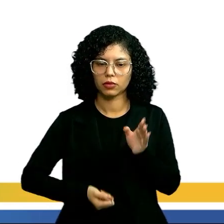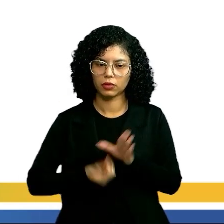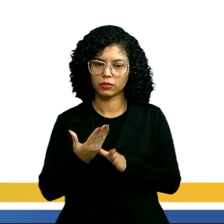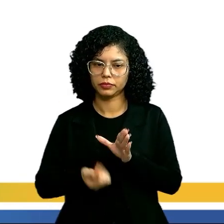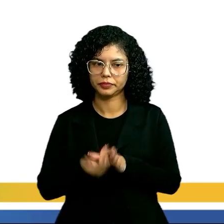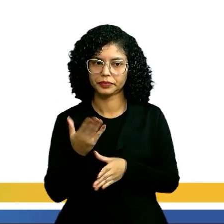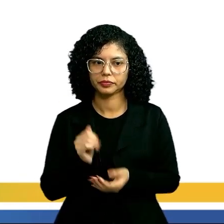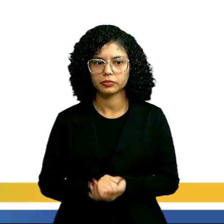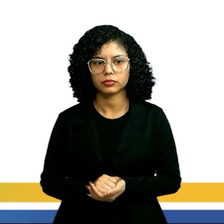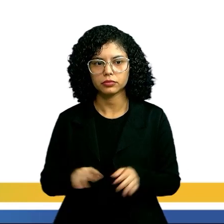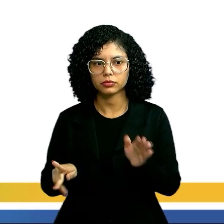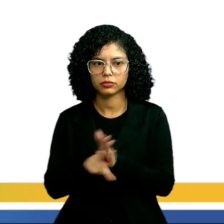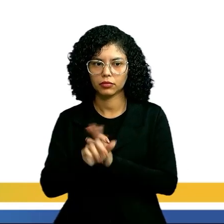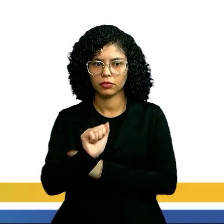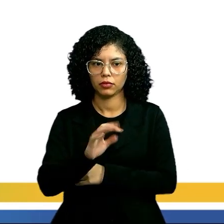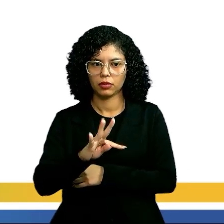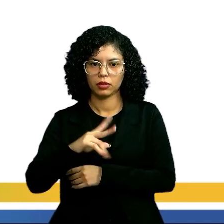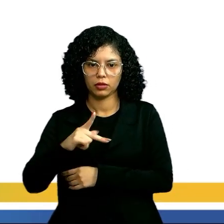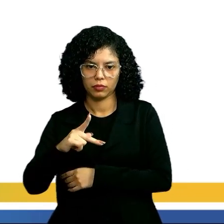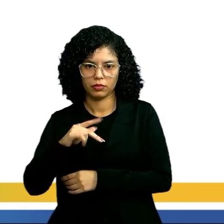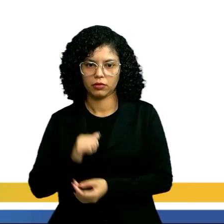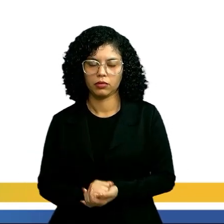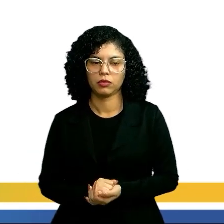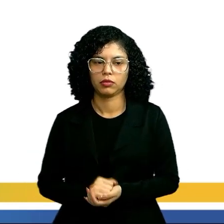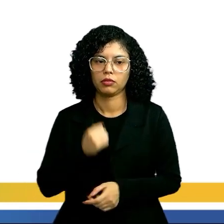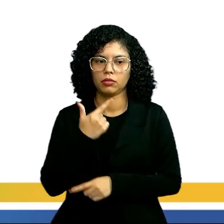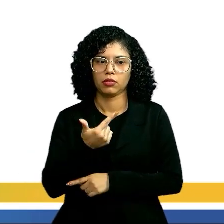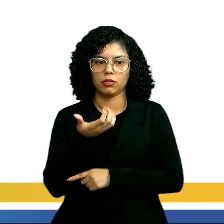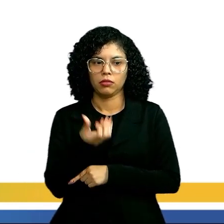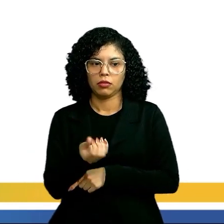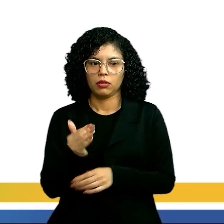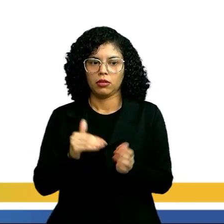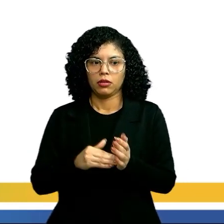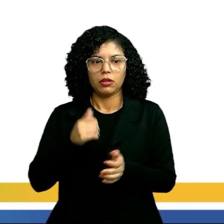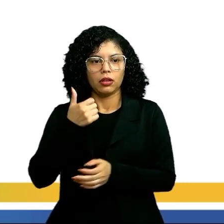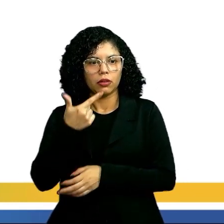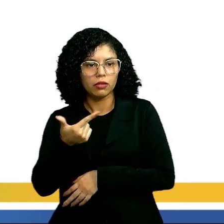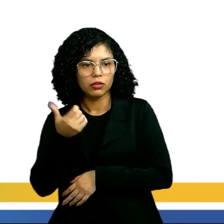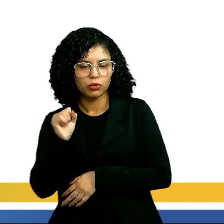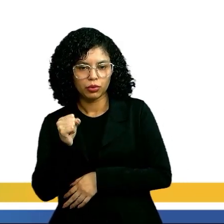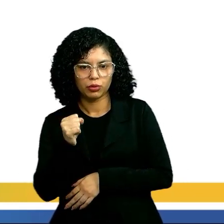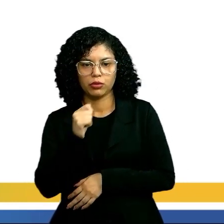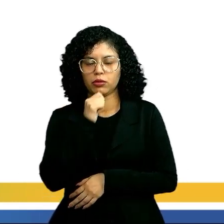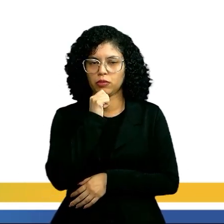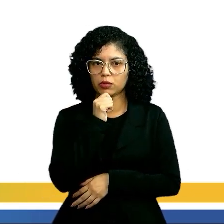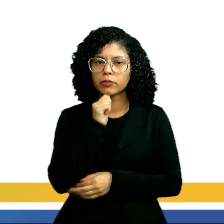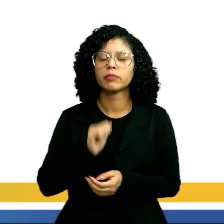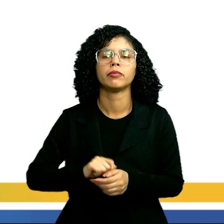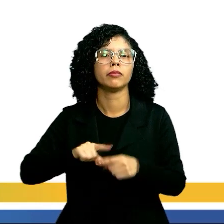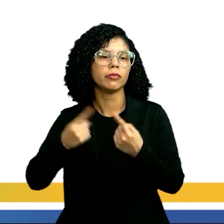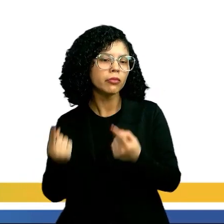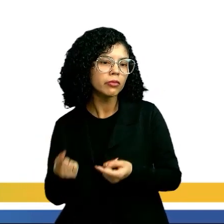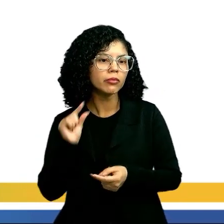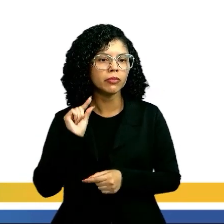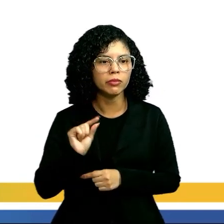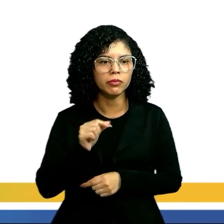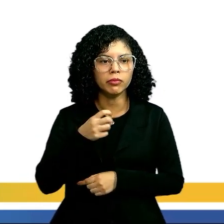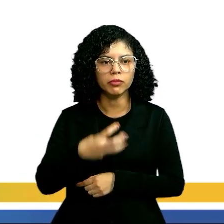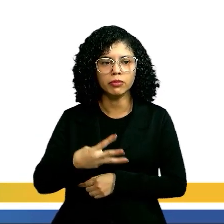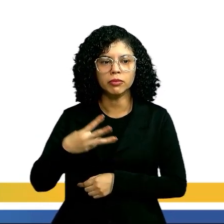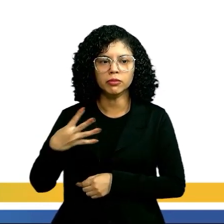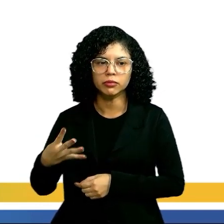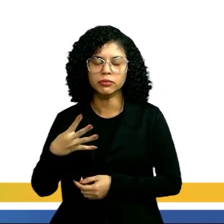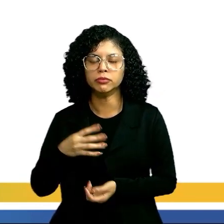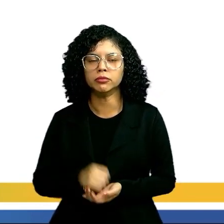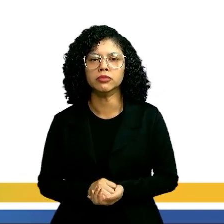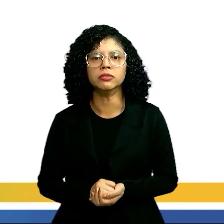produção de ATP são 26 a 28 ATPs. Professor, mas aí está marcado